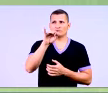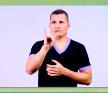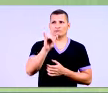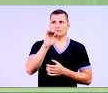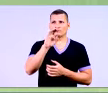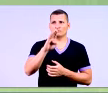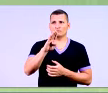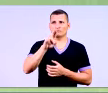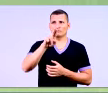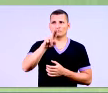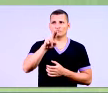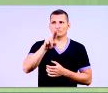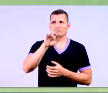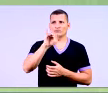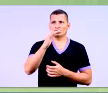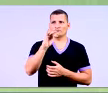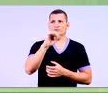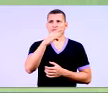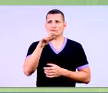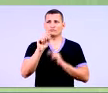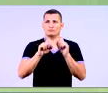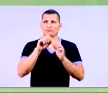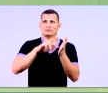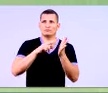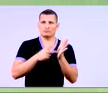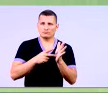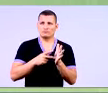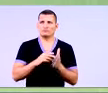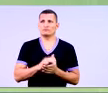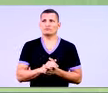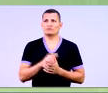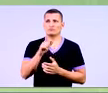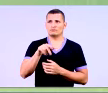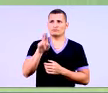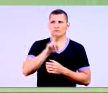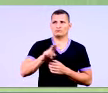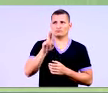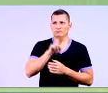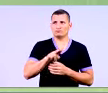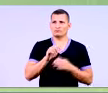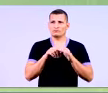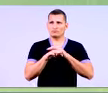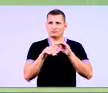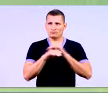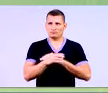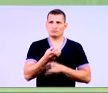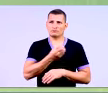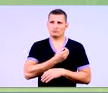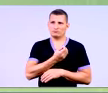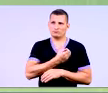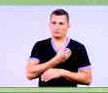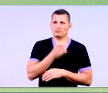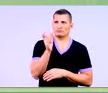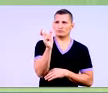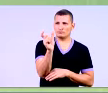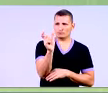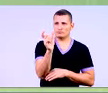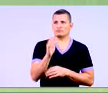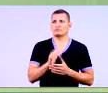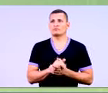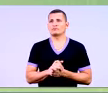que significa atribuição ela é utilizada para armazenar um valor em uma